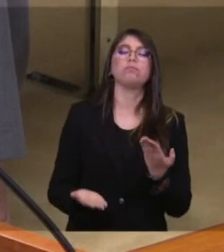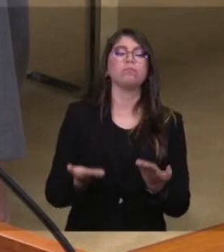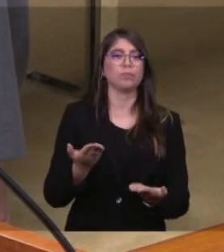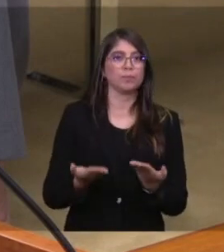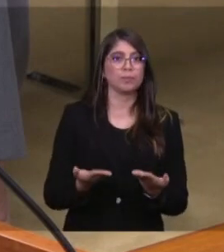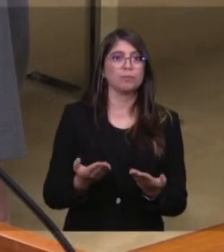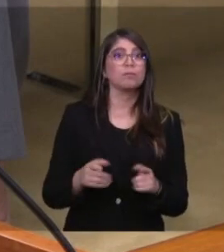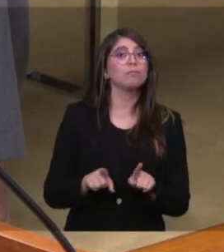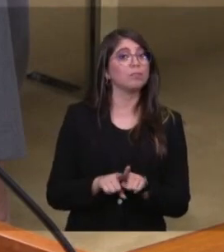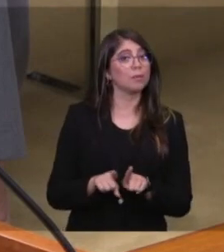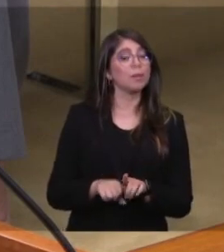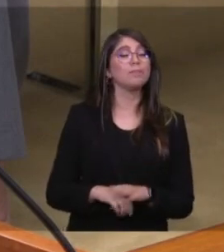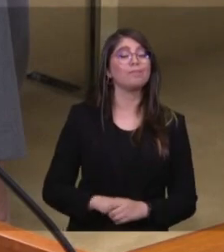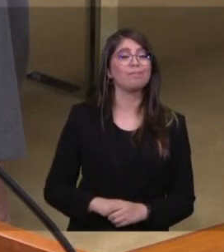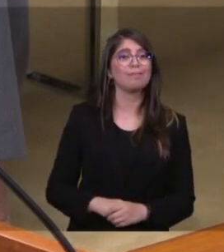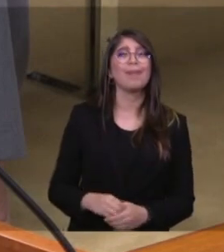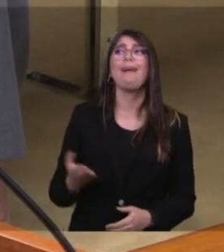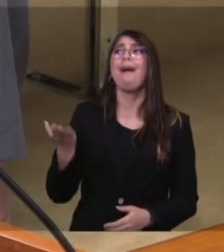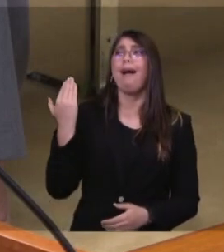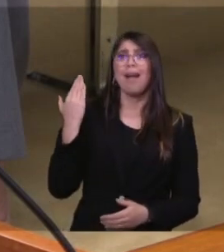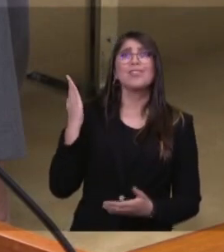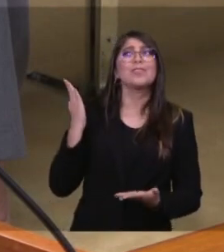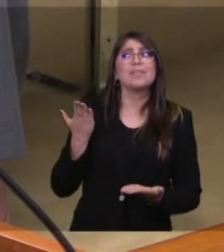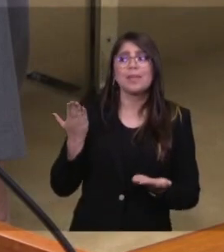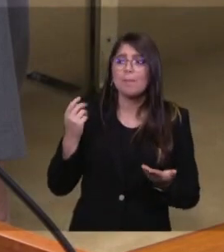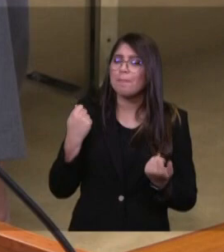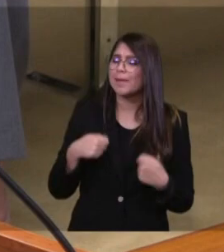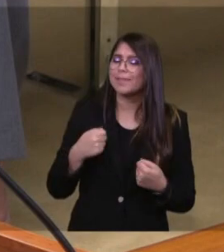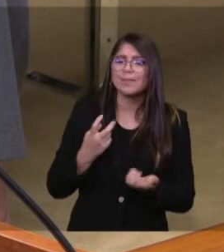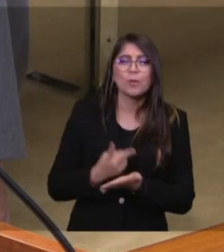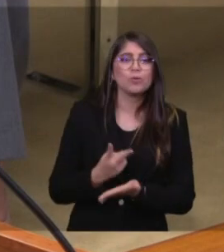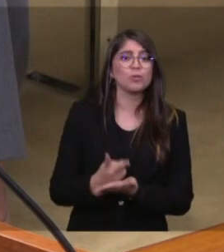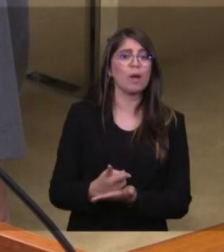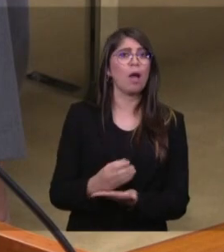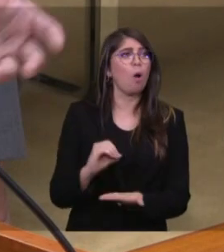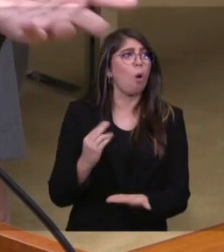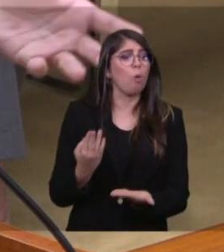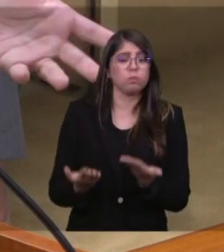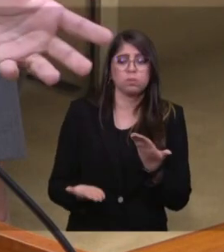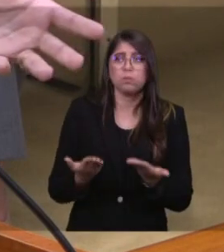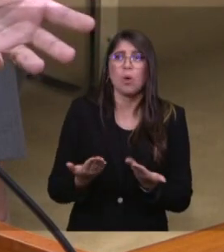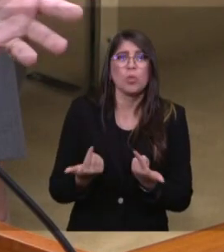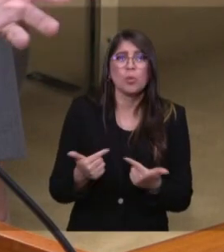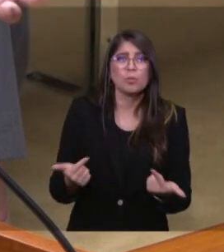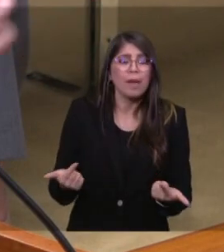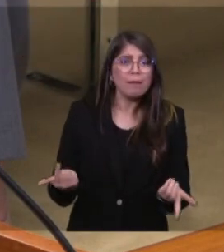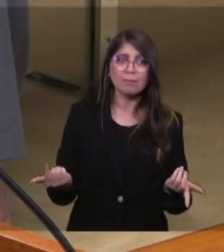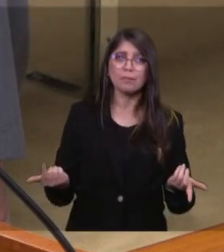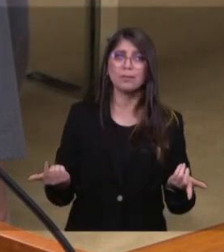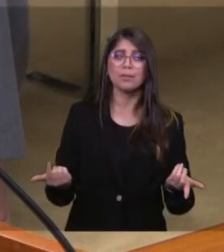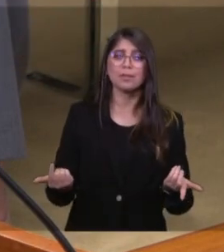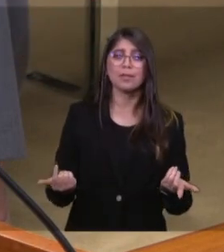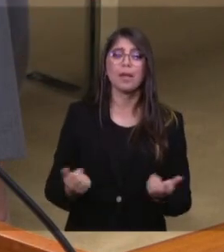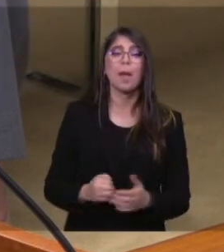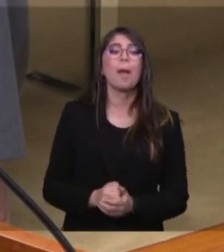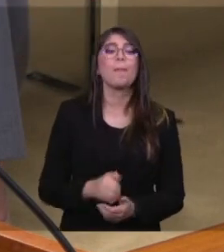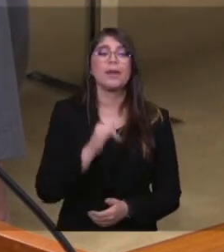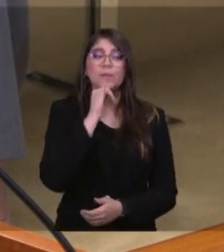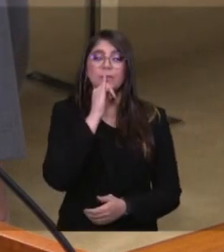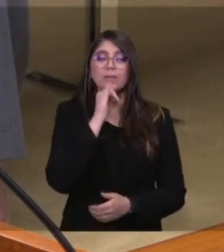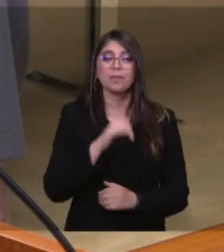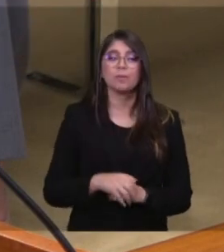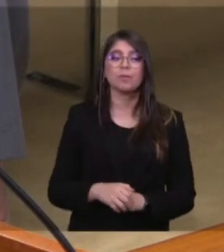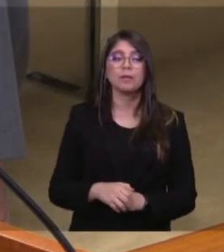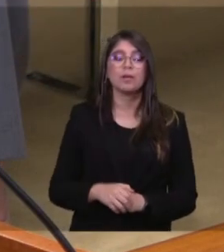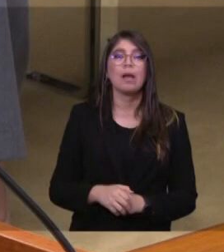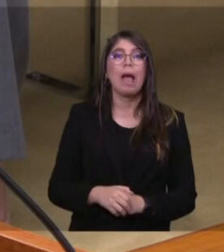fazenda pública. Assim era e assim tem que ser, senão não é a compensação. Só há compensação, como disse, quando nós temos relações em